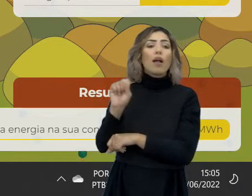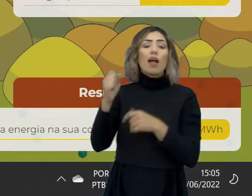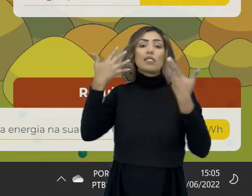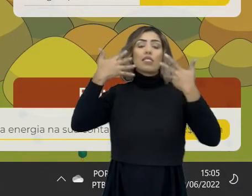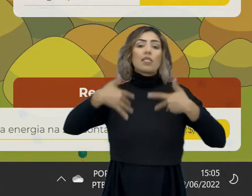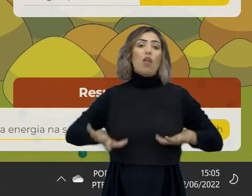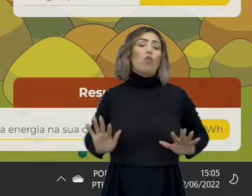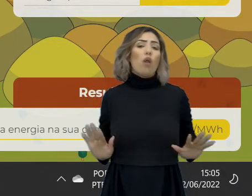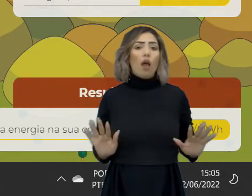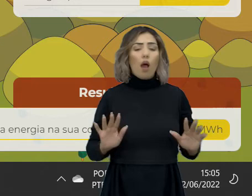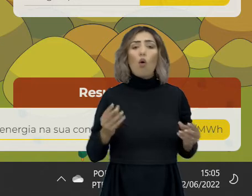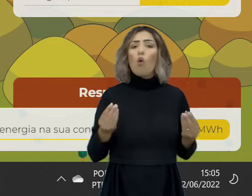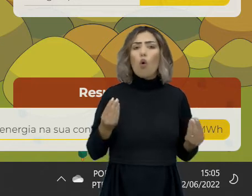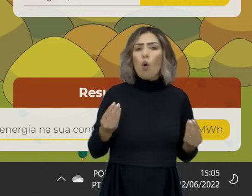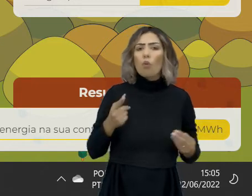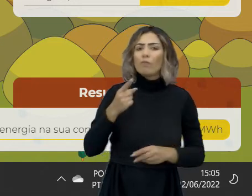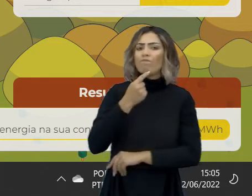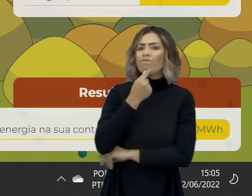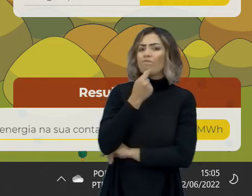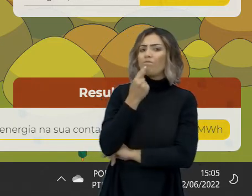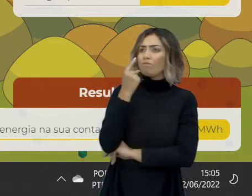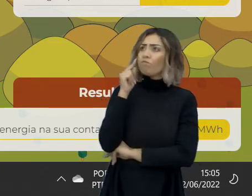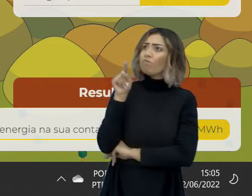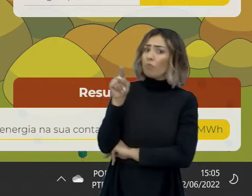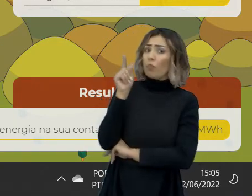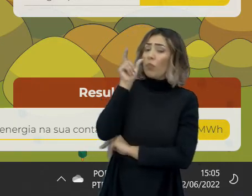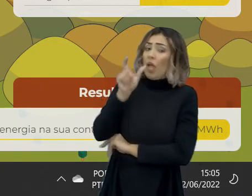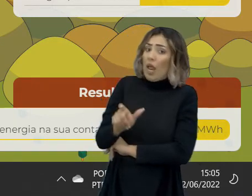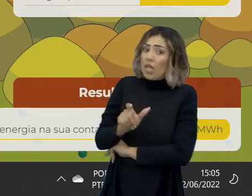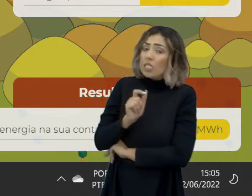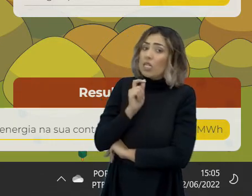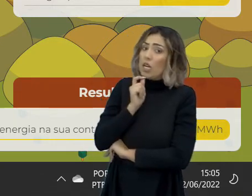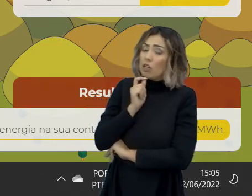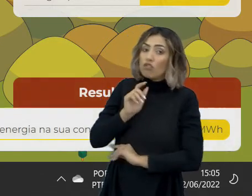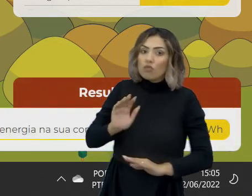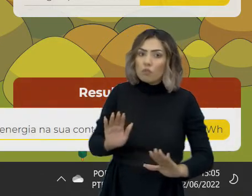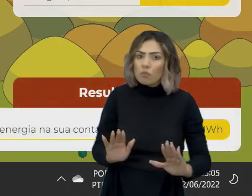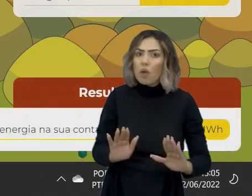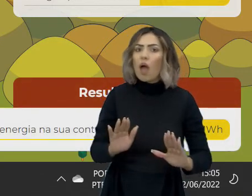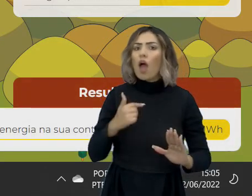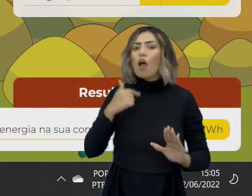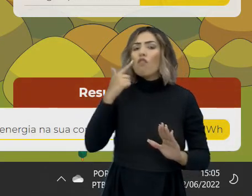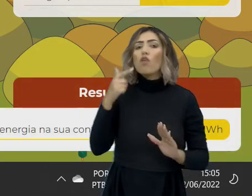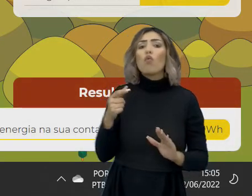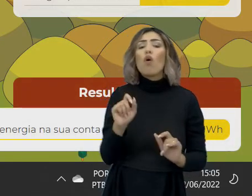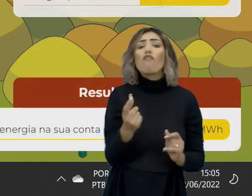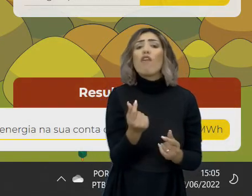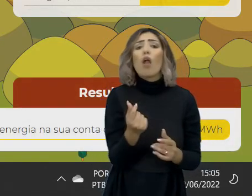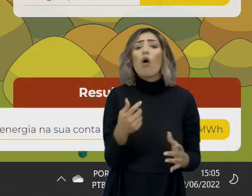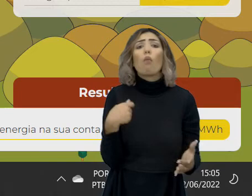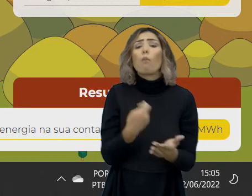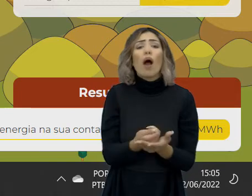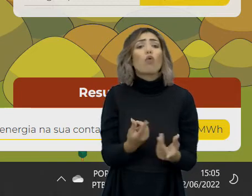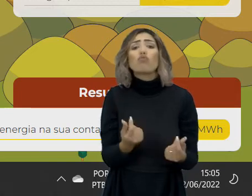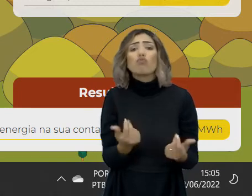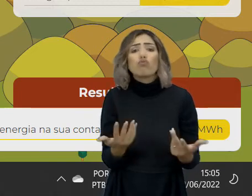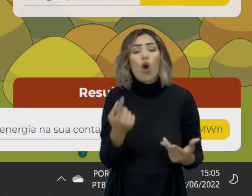pensando em gás natural, eu já ia pensar que é alguma coisa mais interessante. Porém, tô vendo aqui, ó, custa 1.387 bilhões, ou